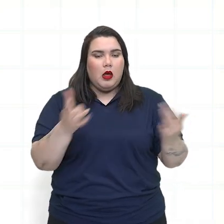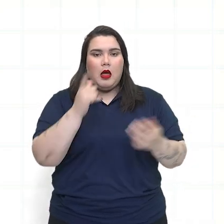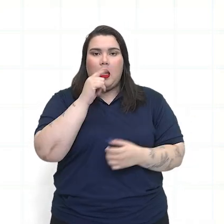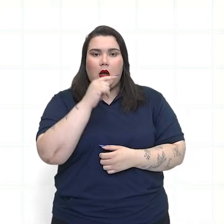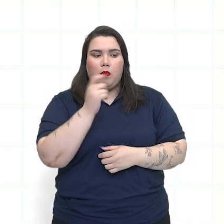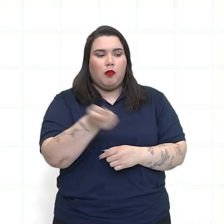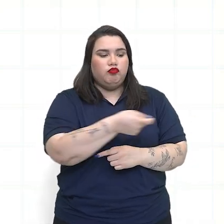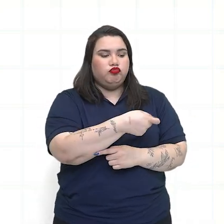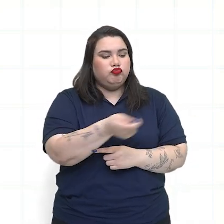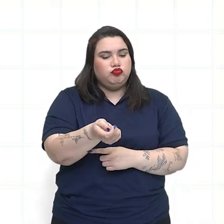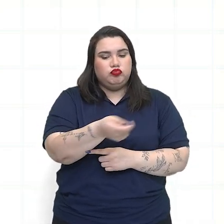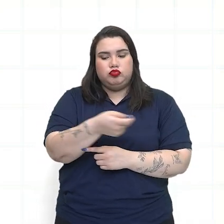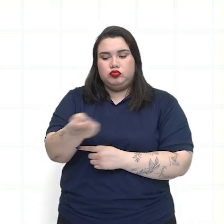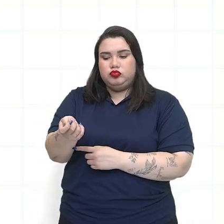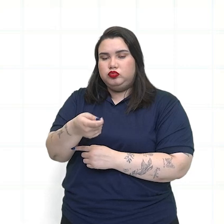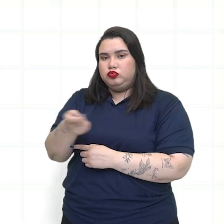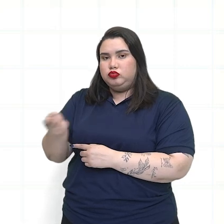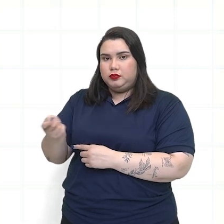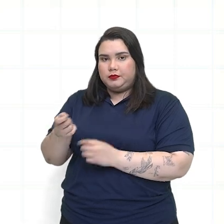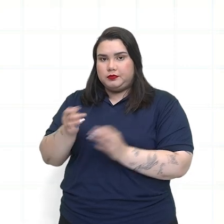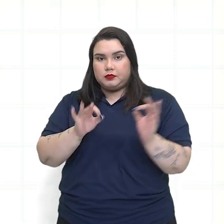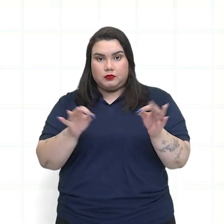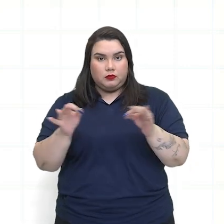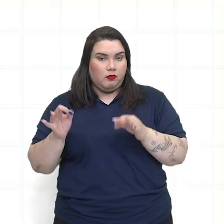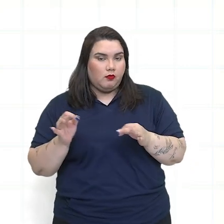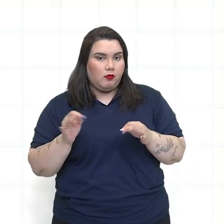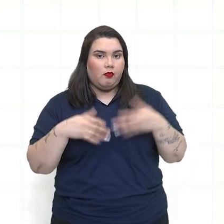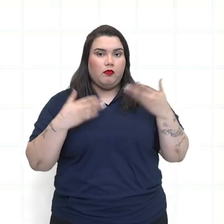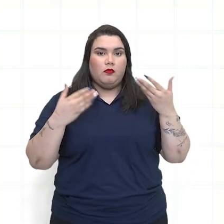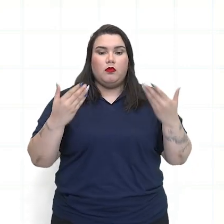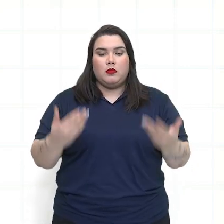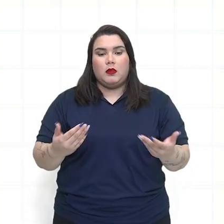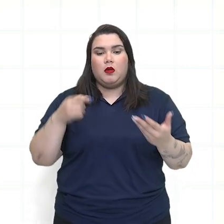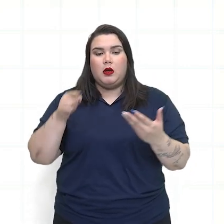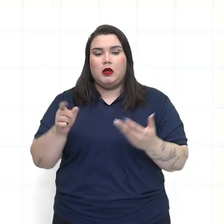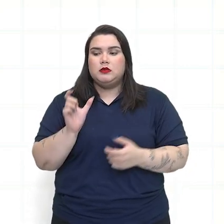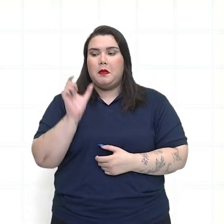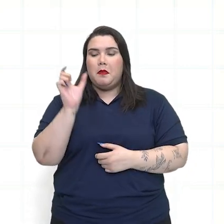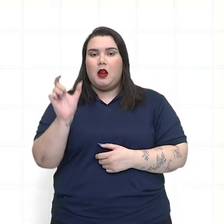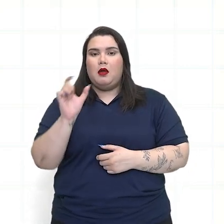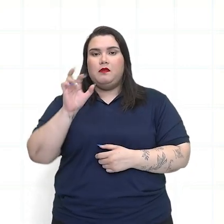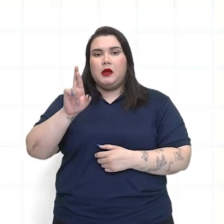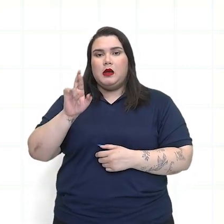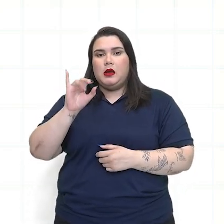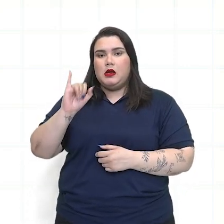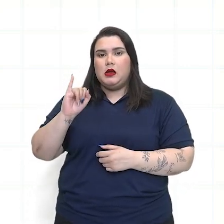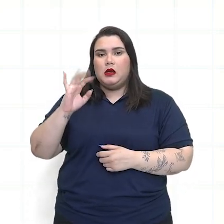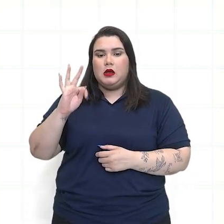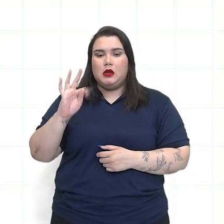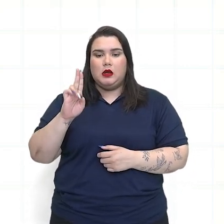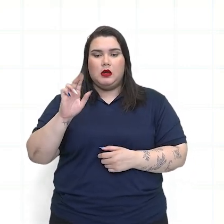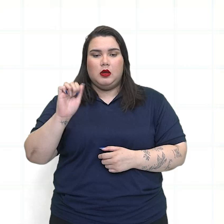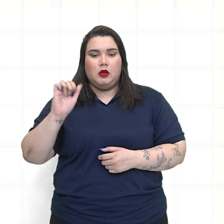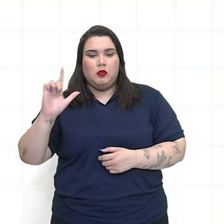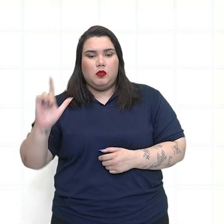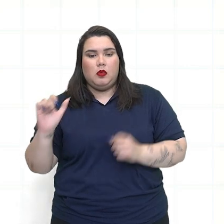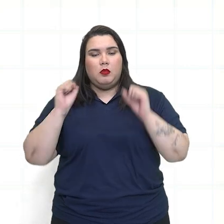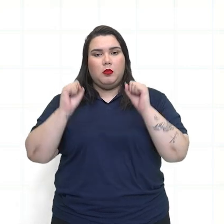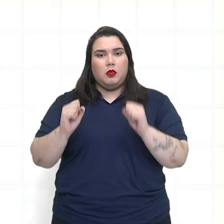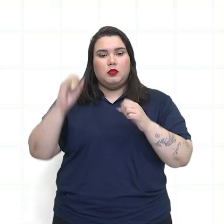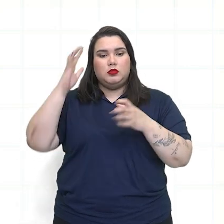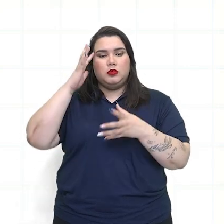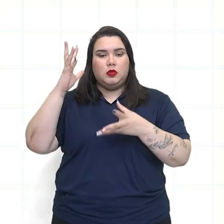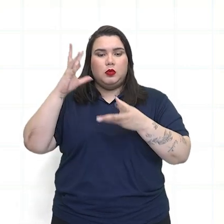plantas. Então, o termo ritual pode ser interpretado como um hábito. Ritual pode ser